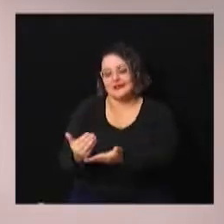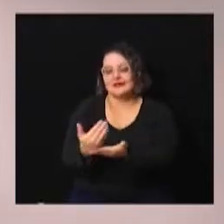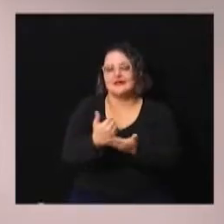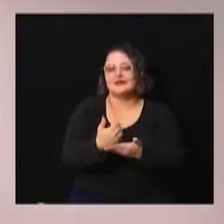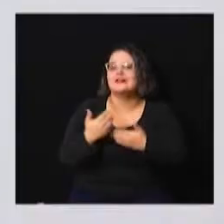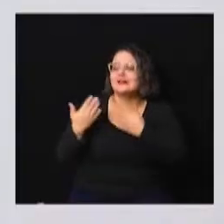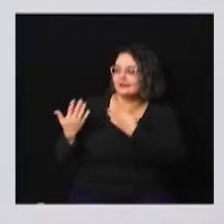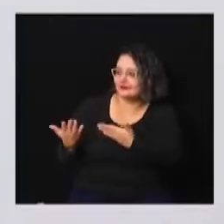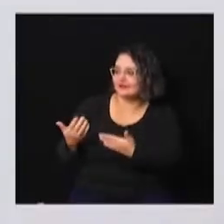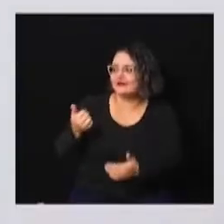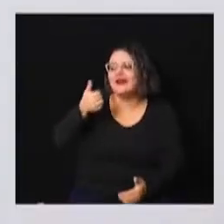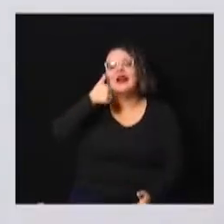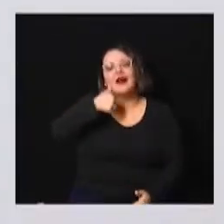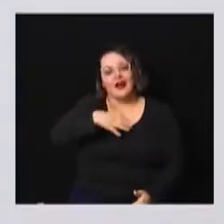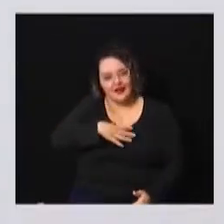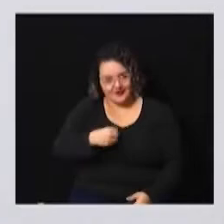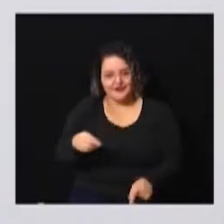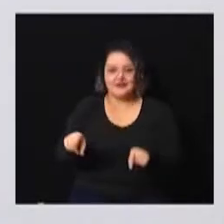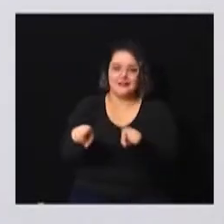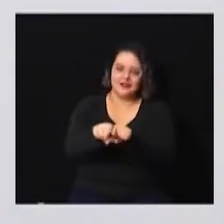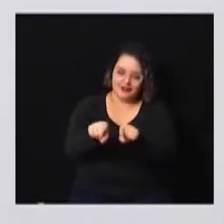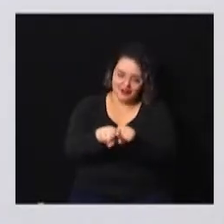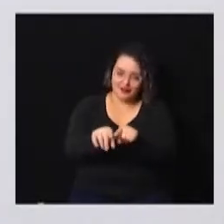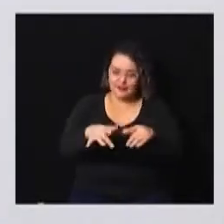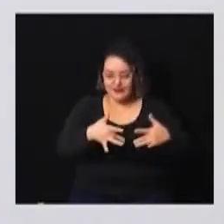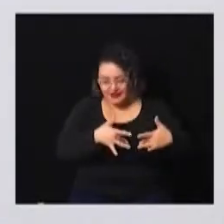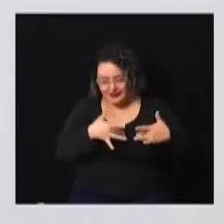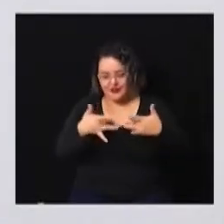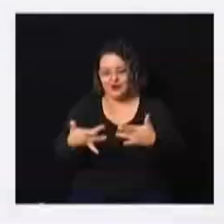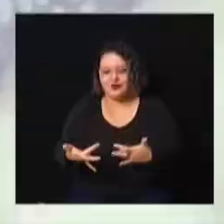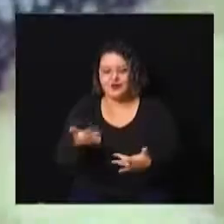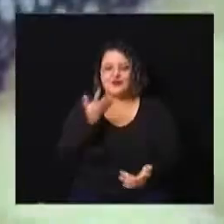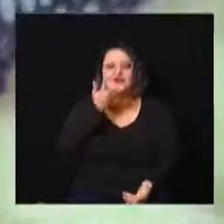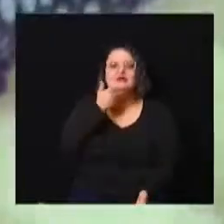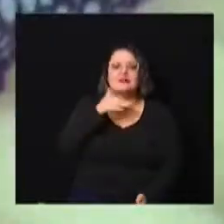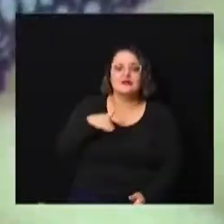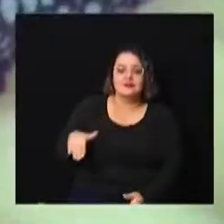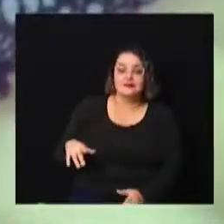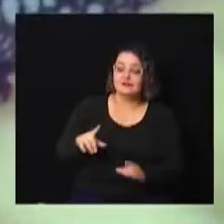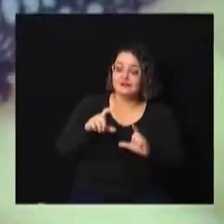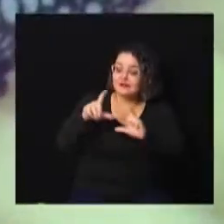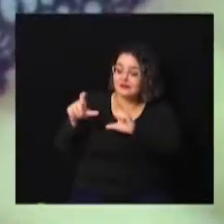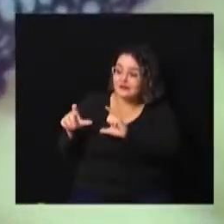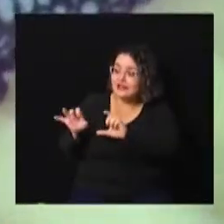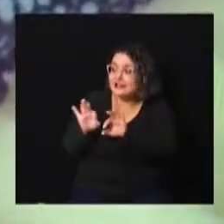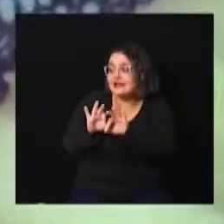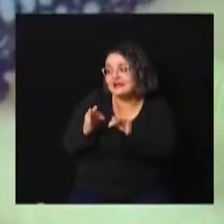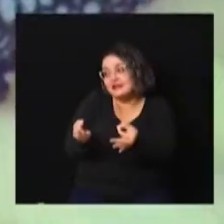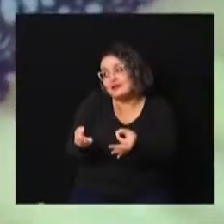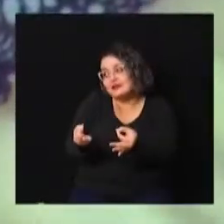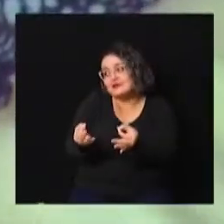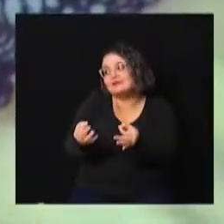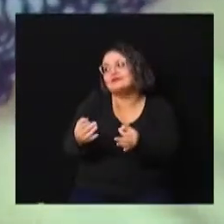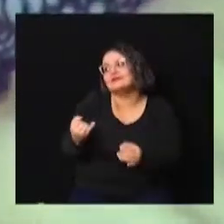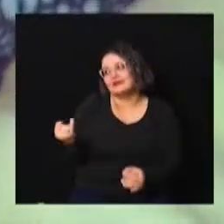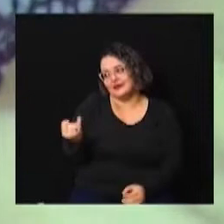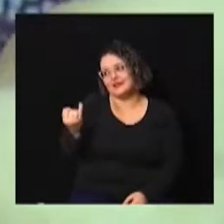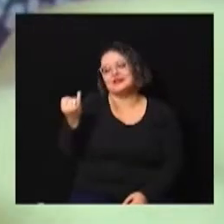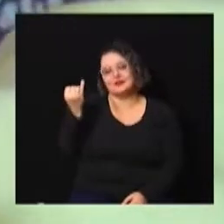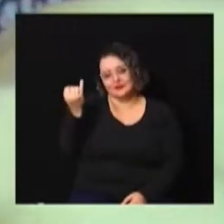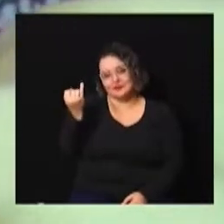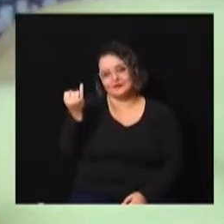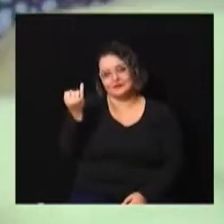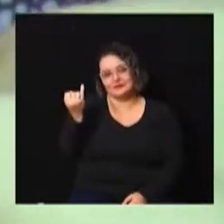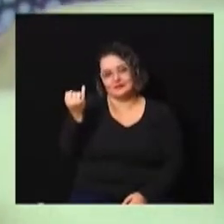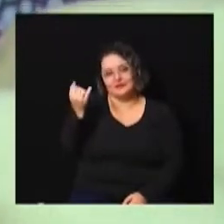da Eliette. A filha dela também se doa às crianças. Uma imagem simples, mas muito